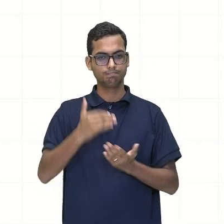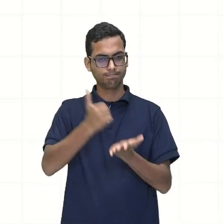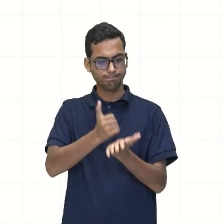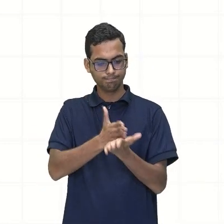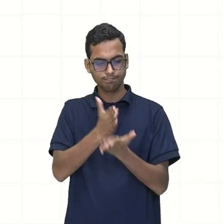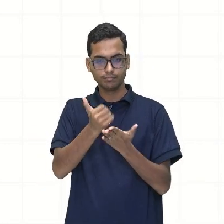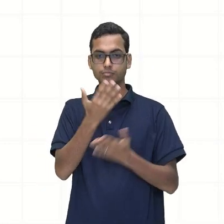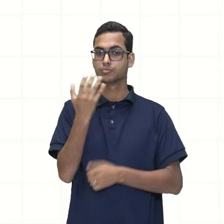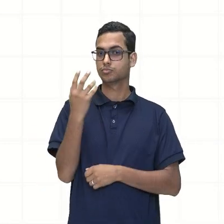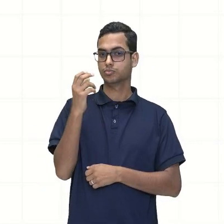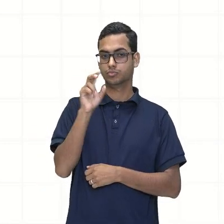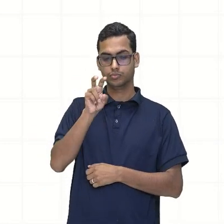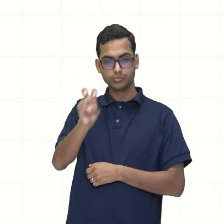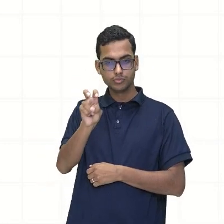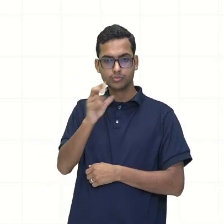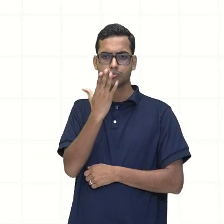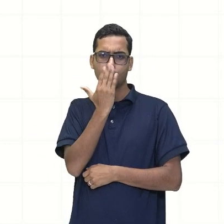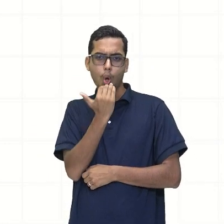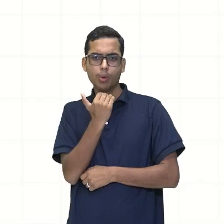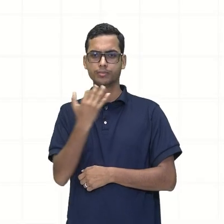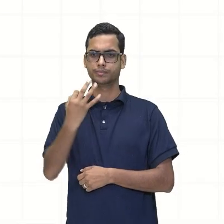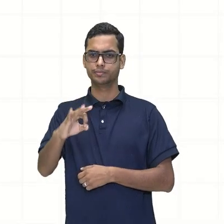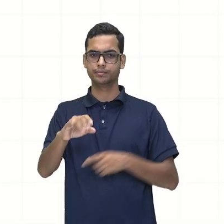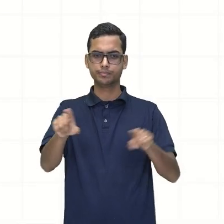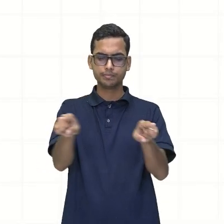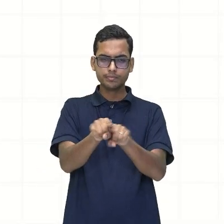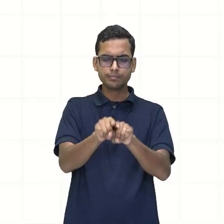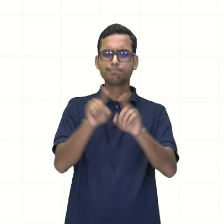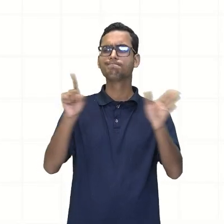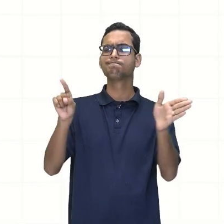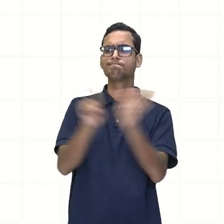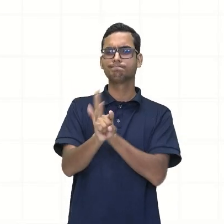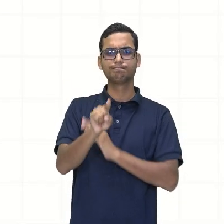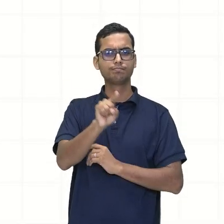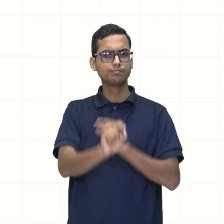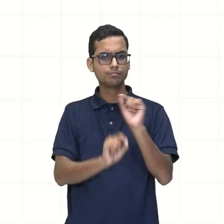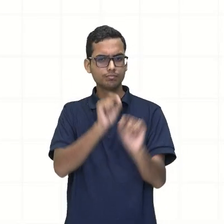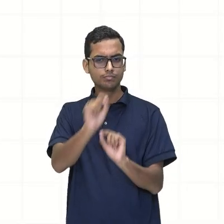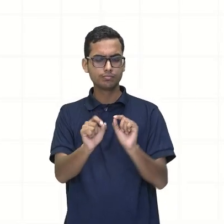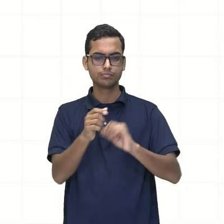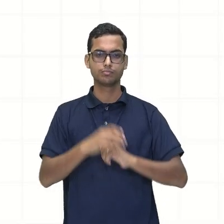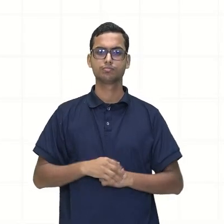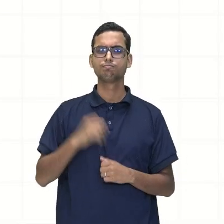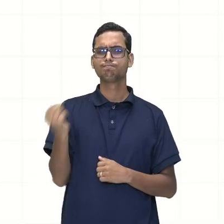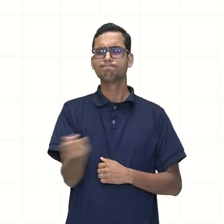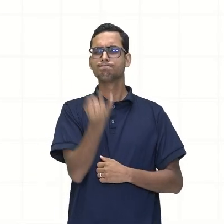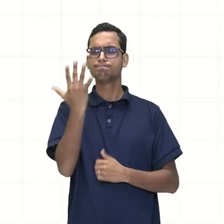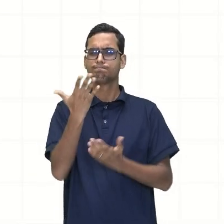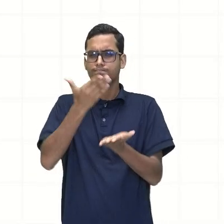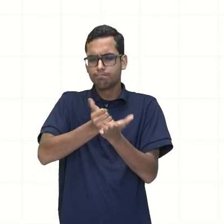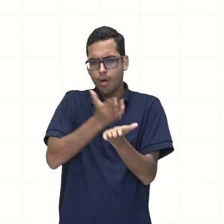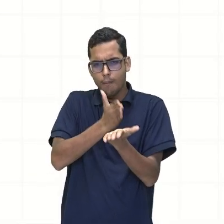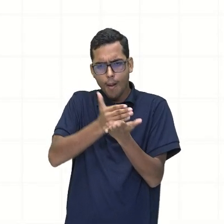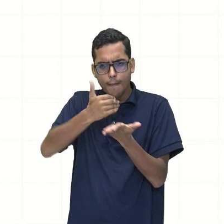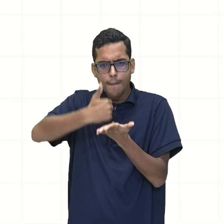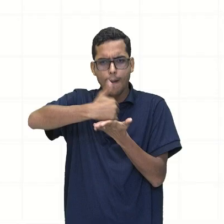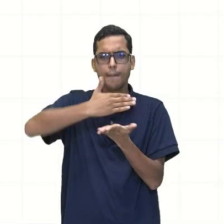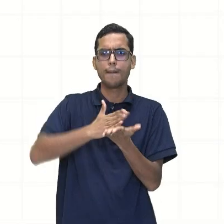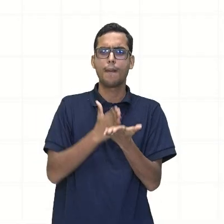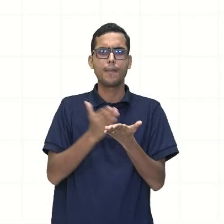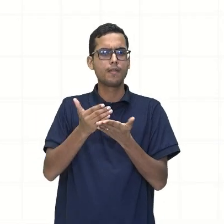8. Eles comeram 5 oitavos, olha só. E aí a pergunta é, quantos pedaços do bolo